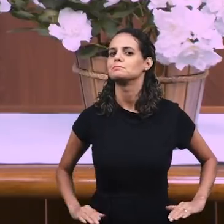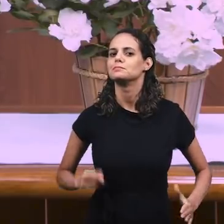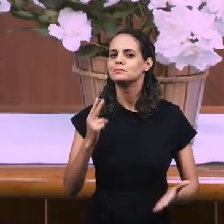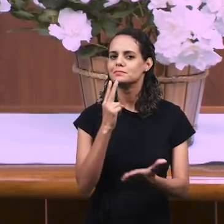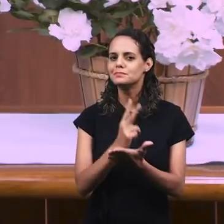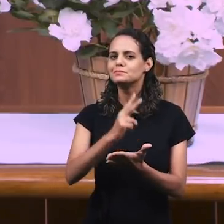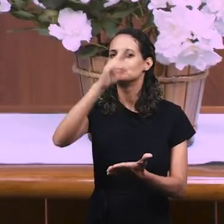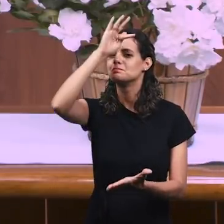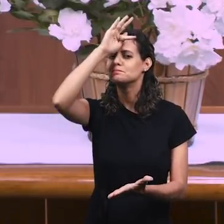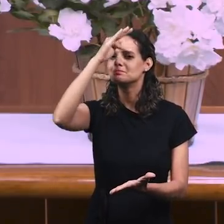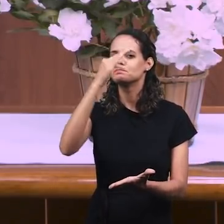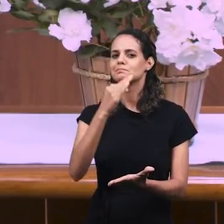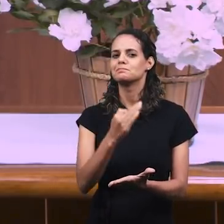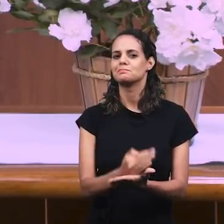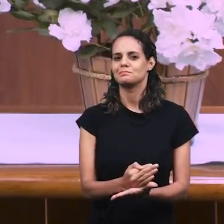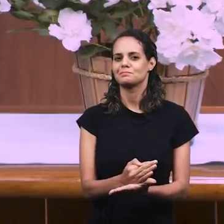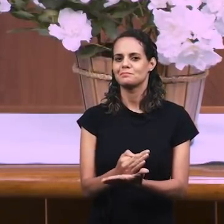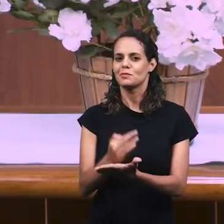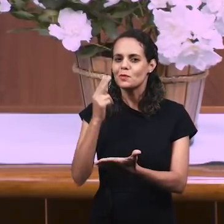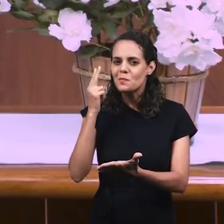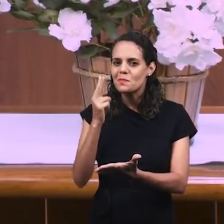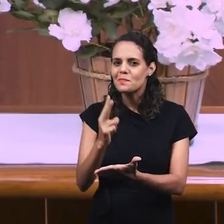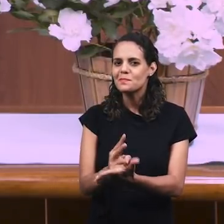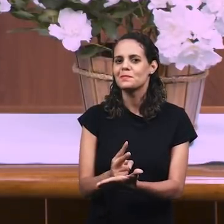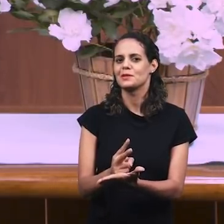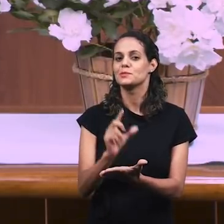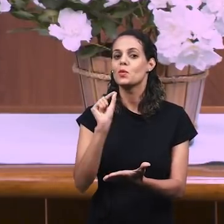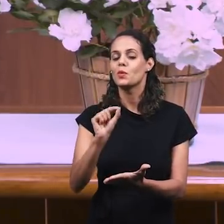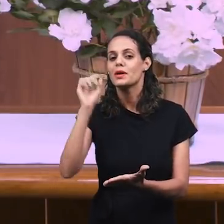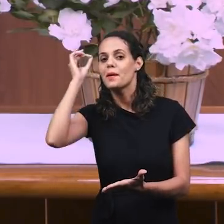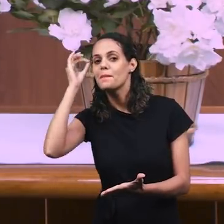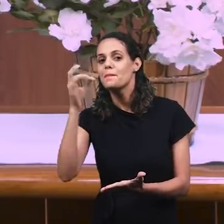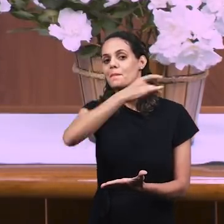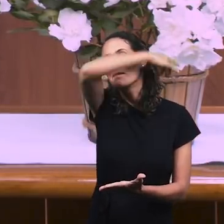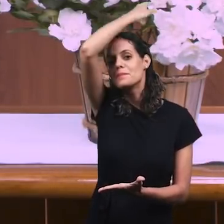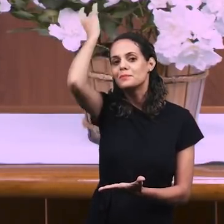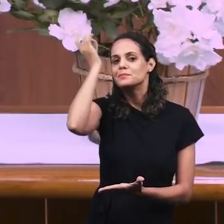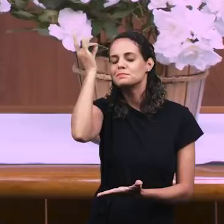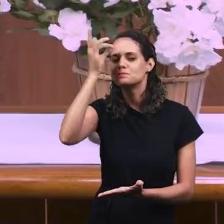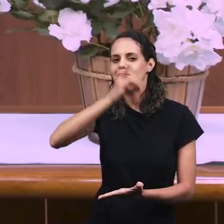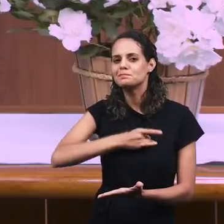Ele fala a mesma fé, o mesmo batismo,